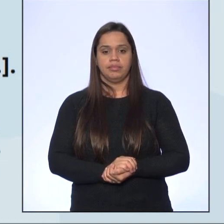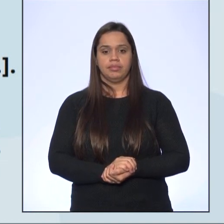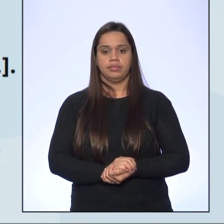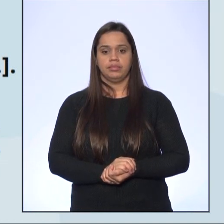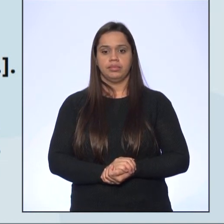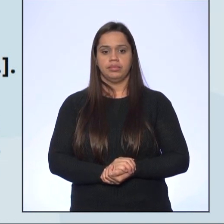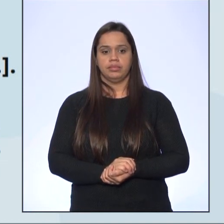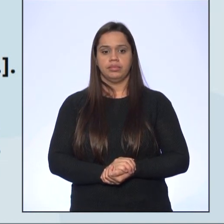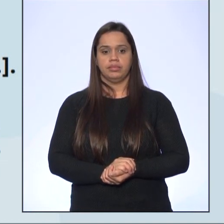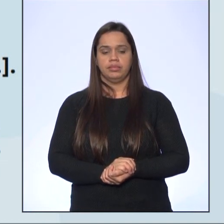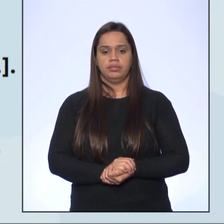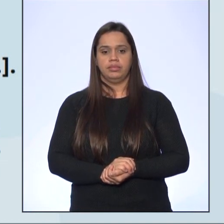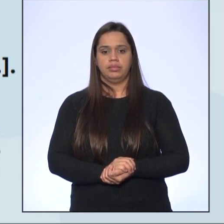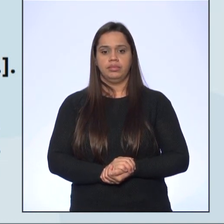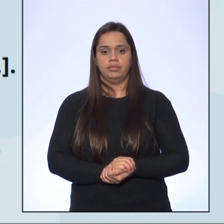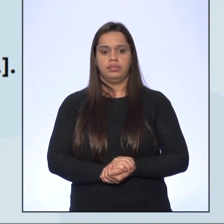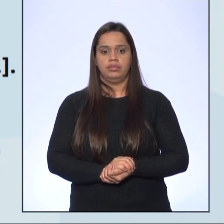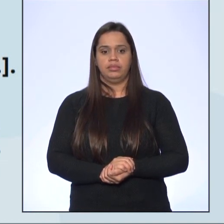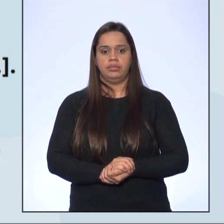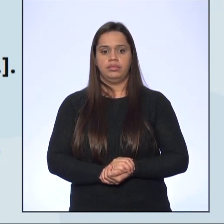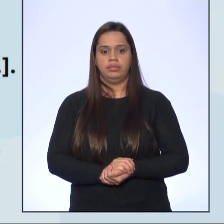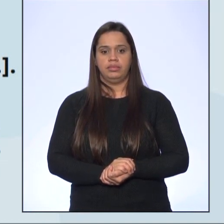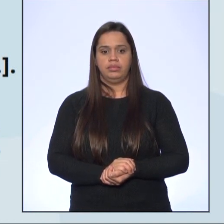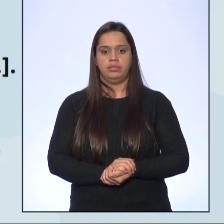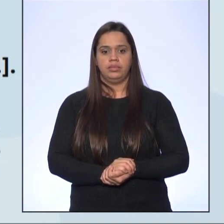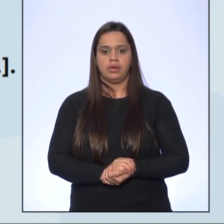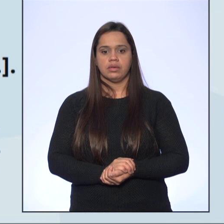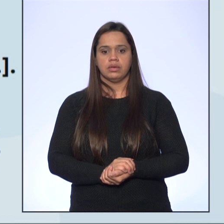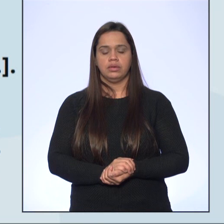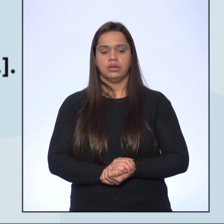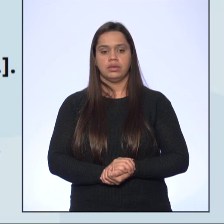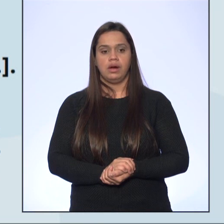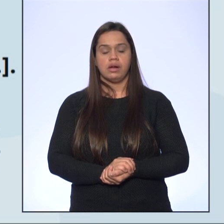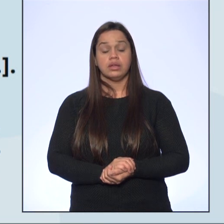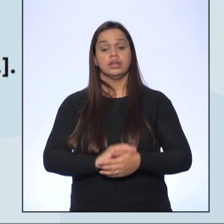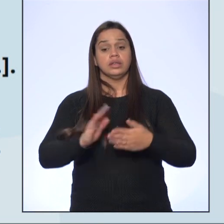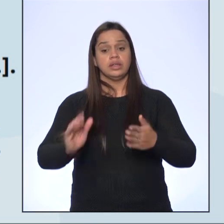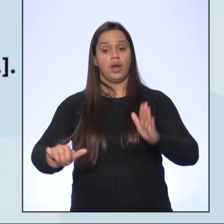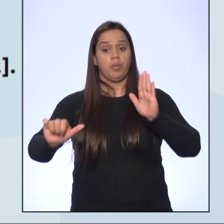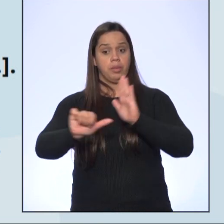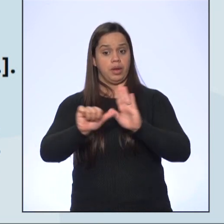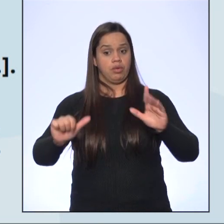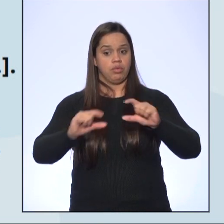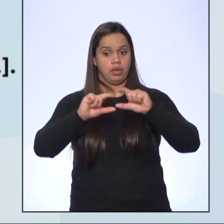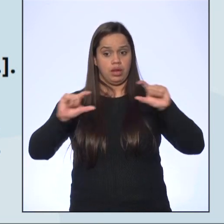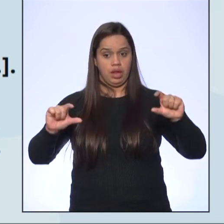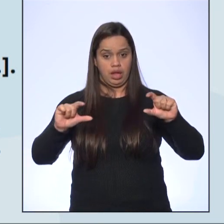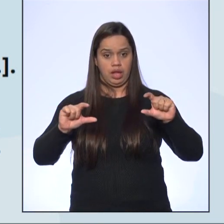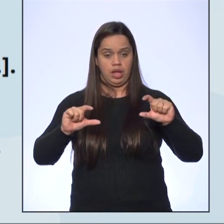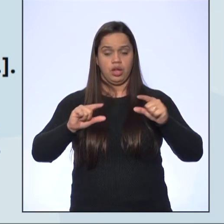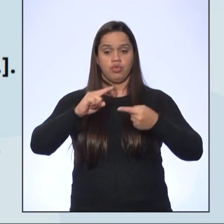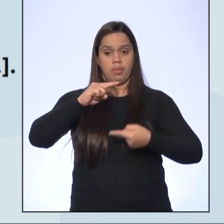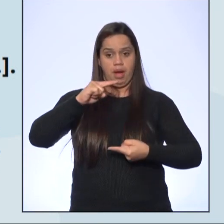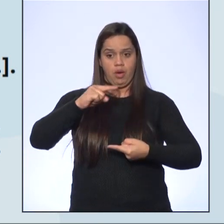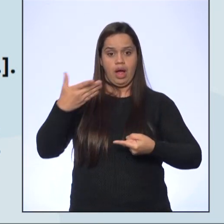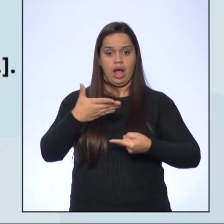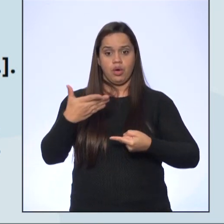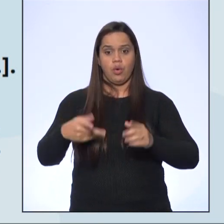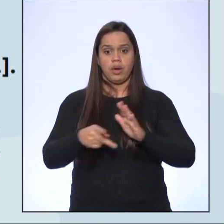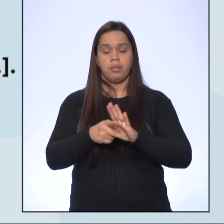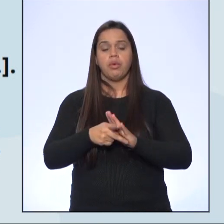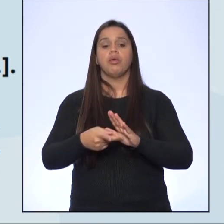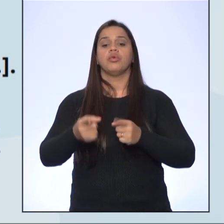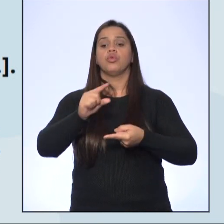Então, o primeiro texto é do Rousseau, né, Priscila? Sim. E o segundo texto agora é um textinho menor. Montesquieu. Do